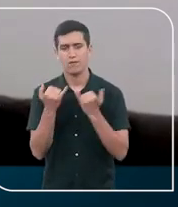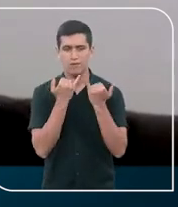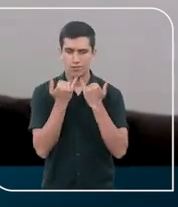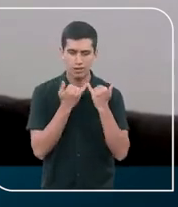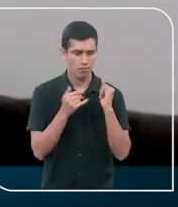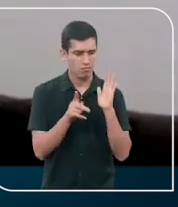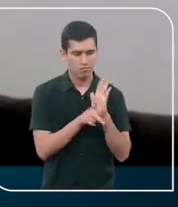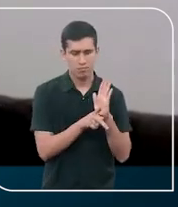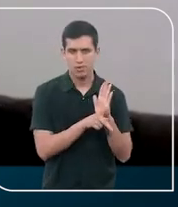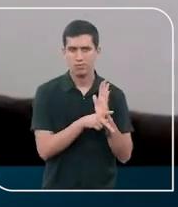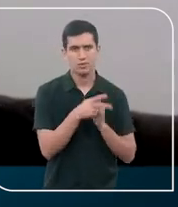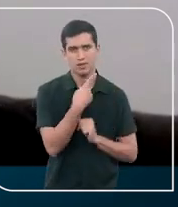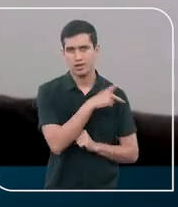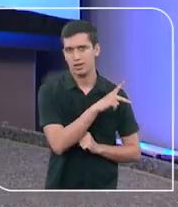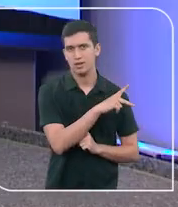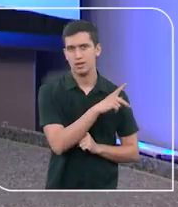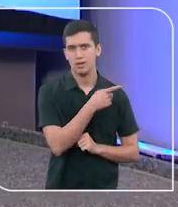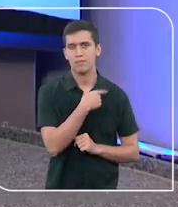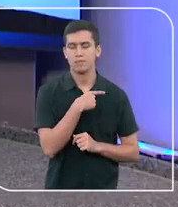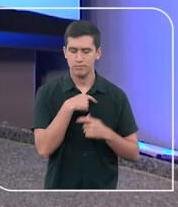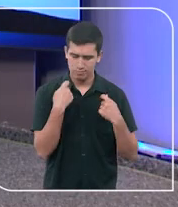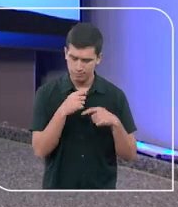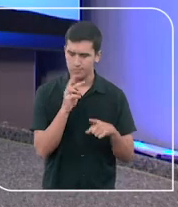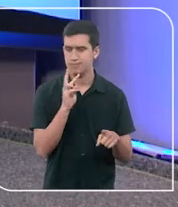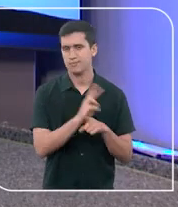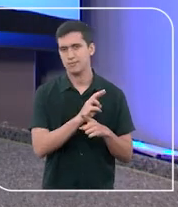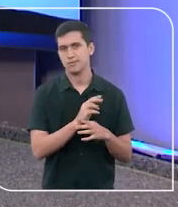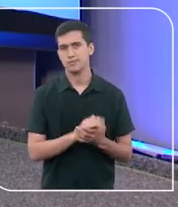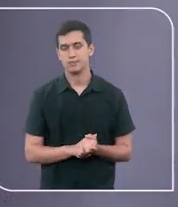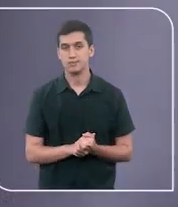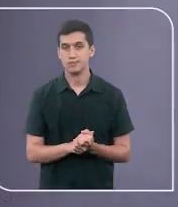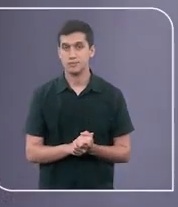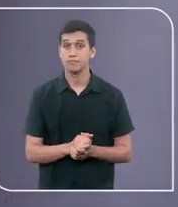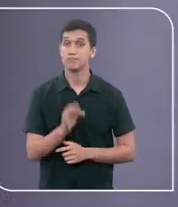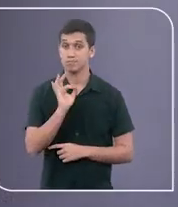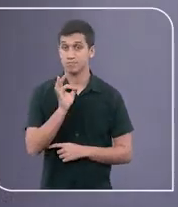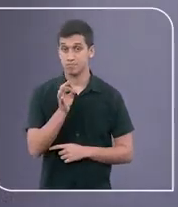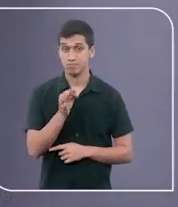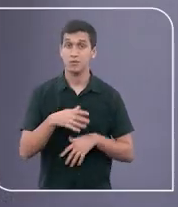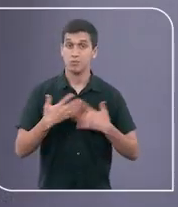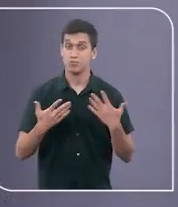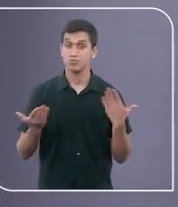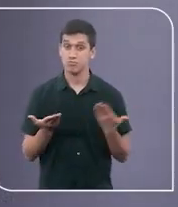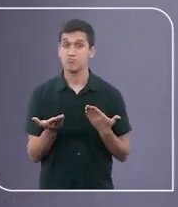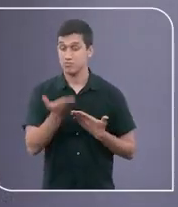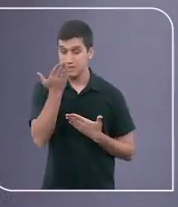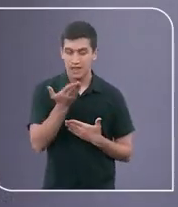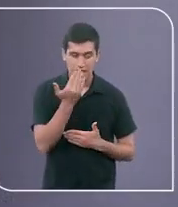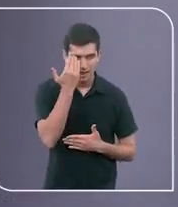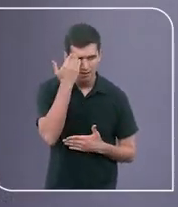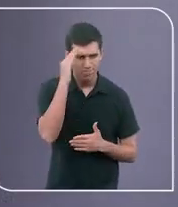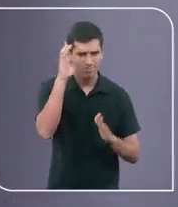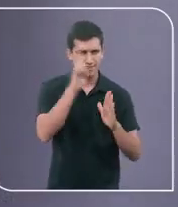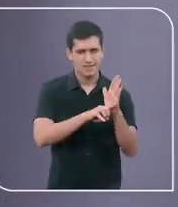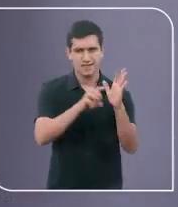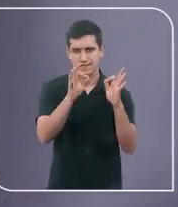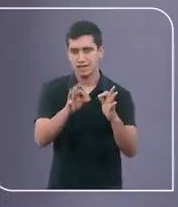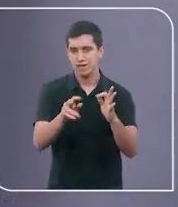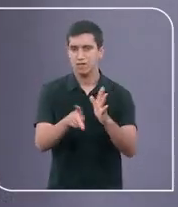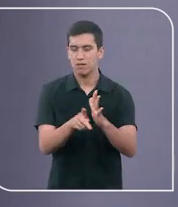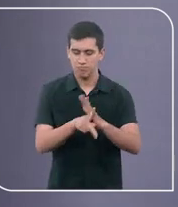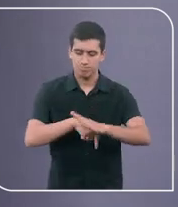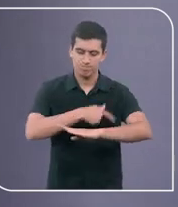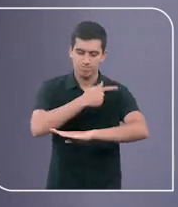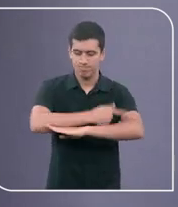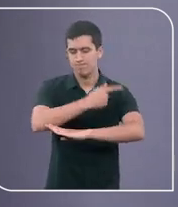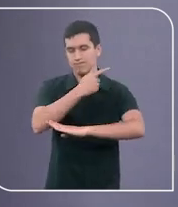mínimas que todo condomínio deve ter. Bom, e hoje você entendeu direito sobre condomínios. Nós conversamos com